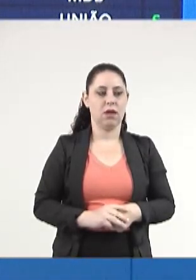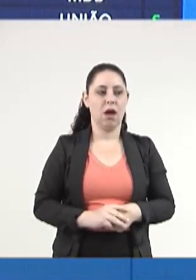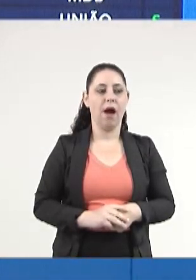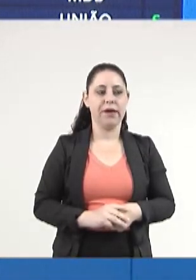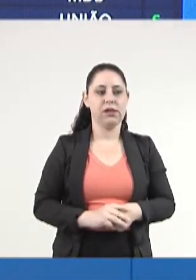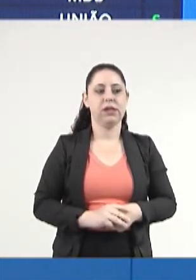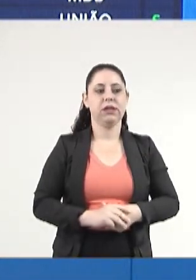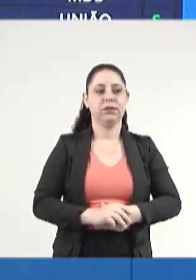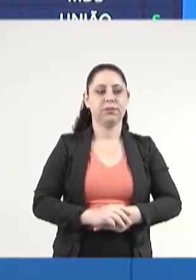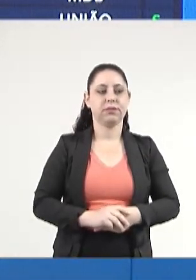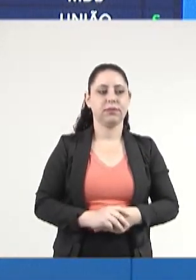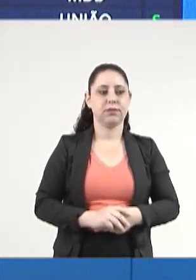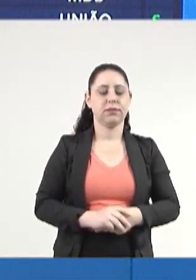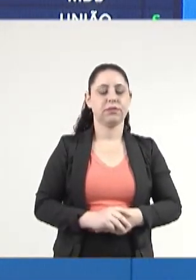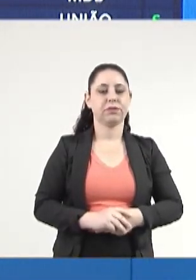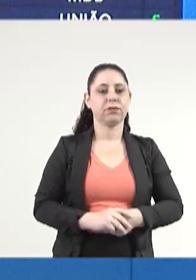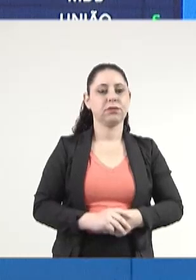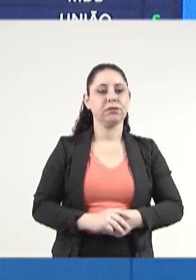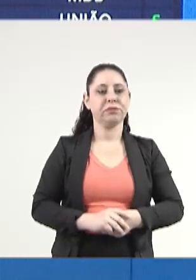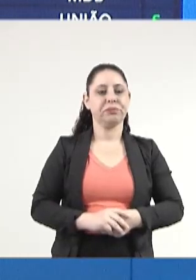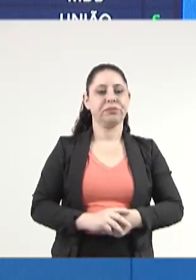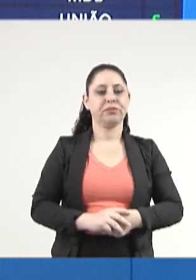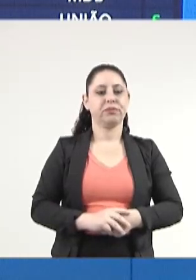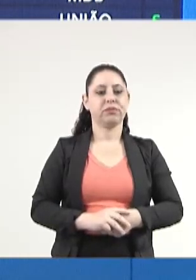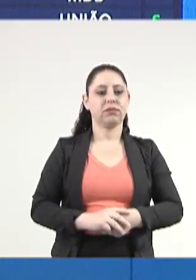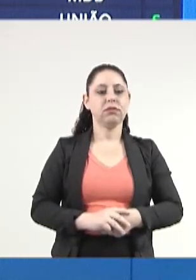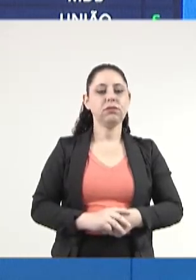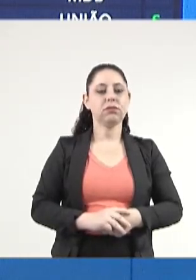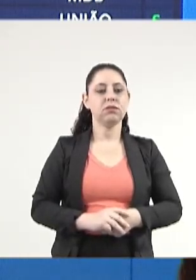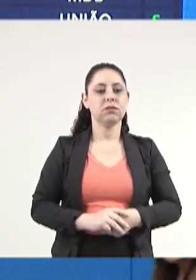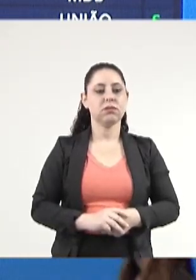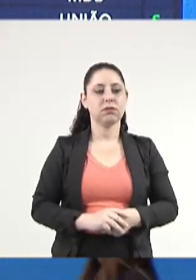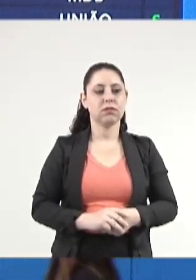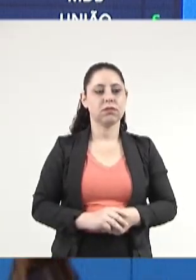Cacete, cacimba.